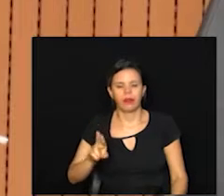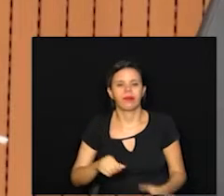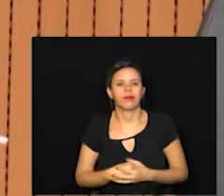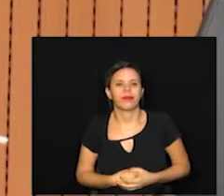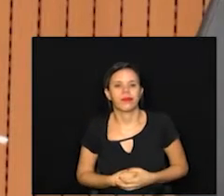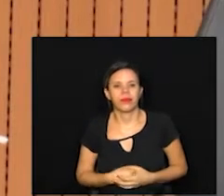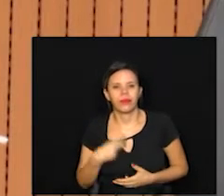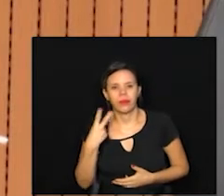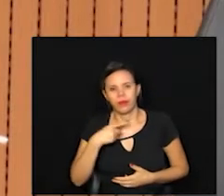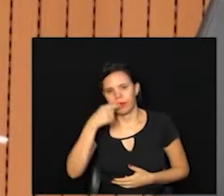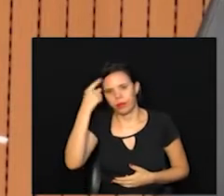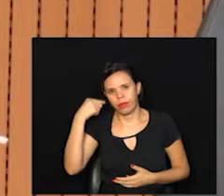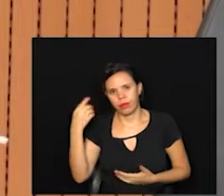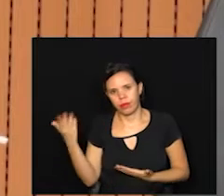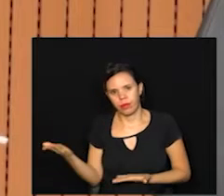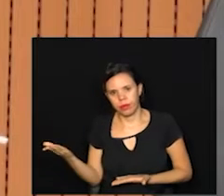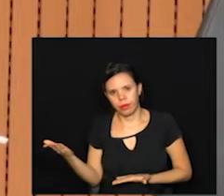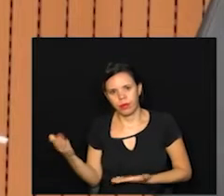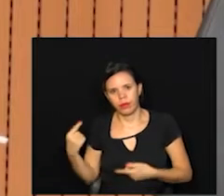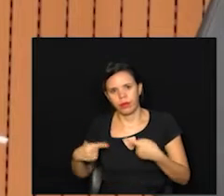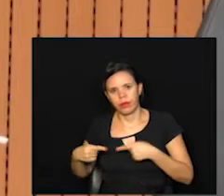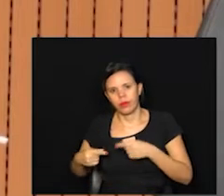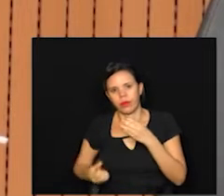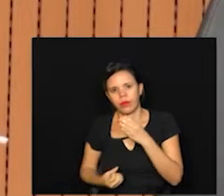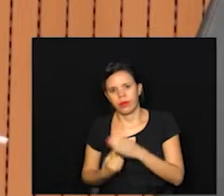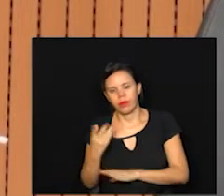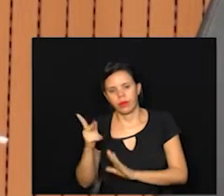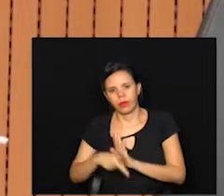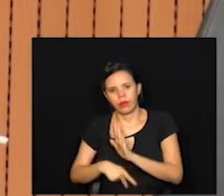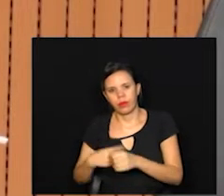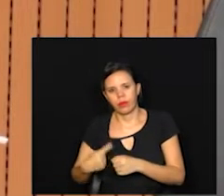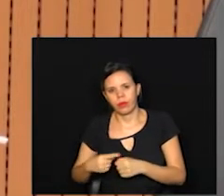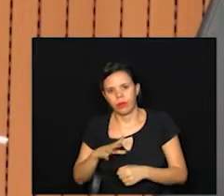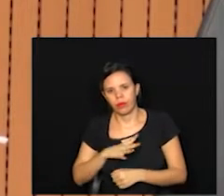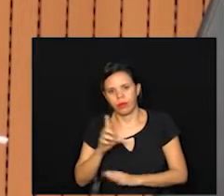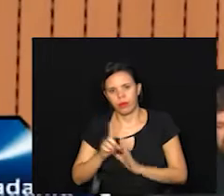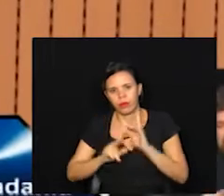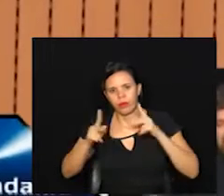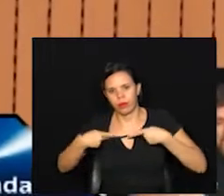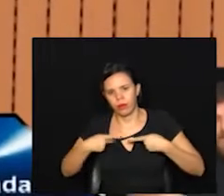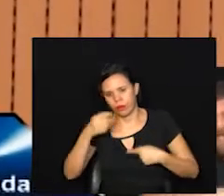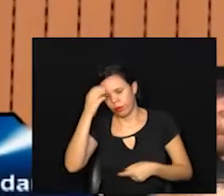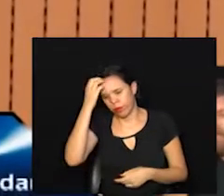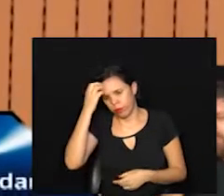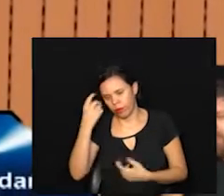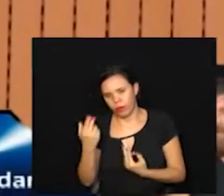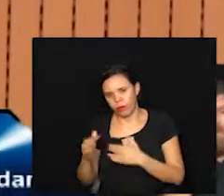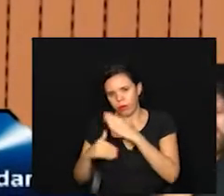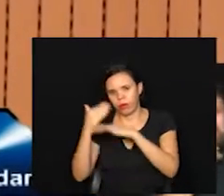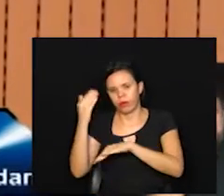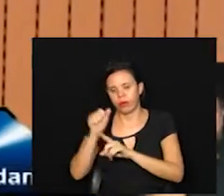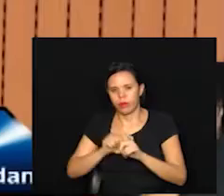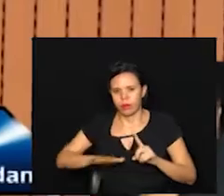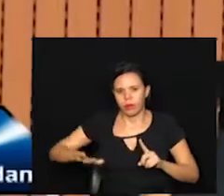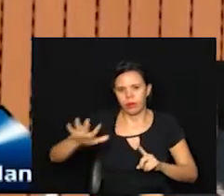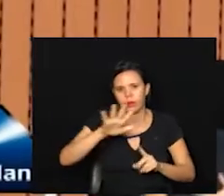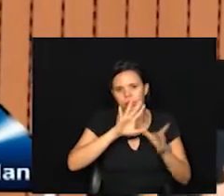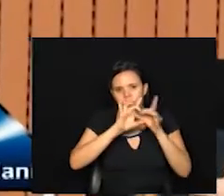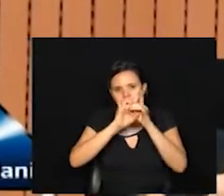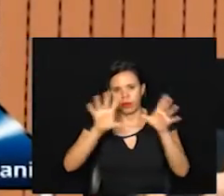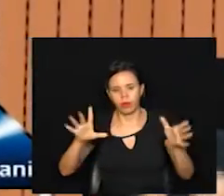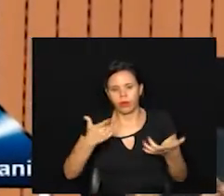Para a vereadora Paola Miguel, discutir e criar o Plano Municipal de Direitos Humanos é construir uma sociedade livre